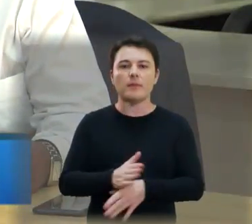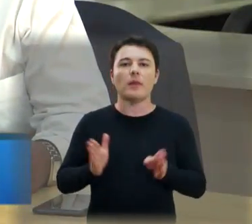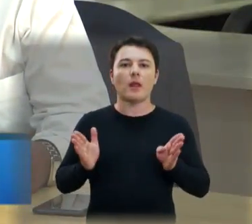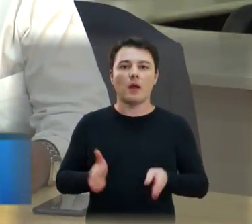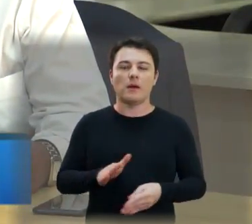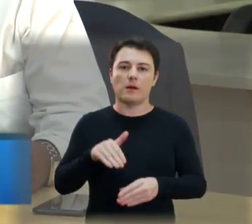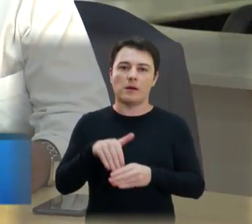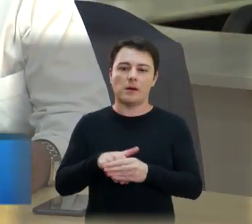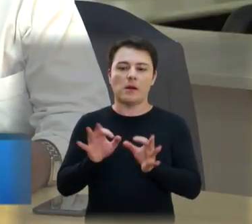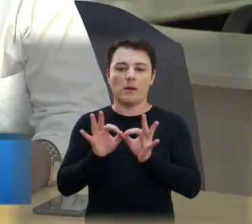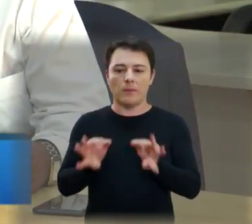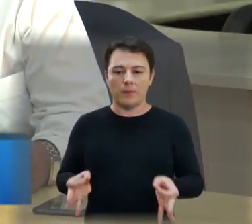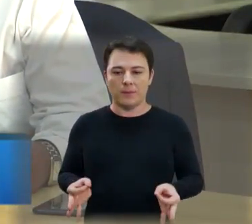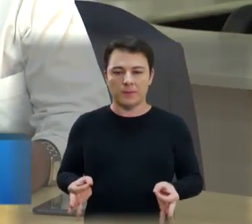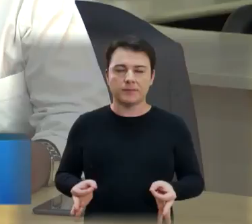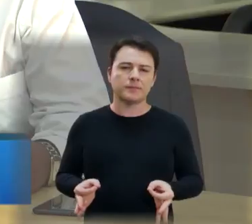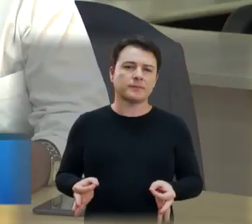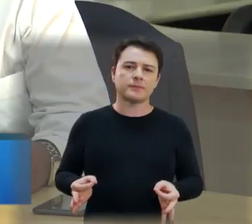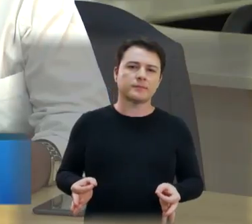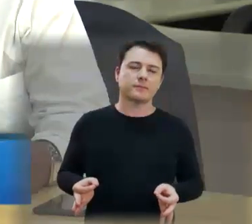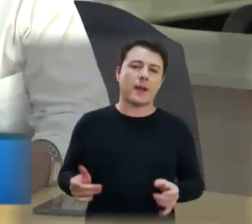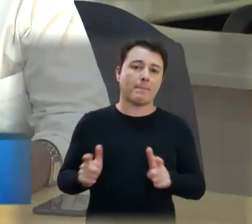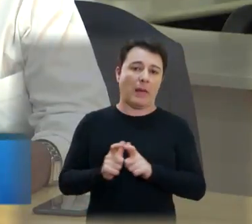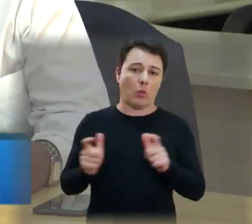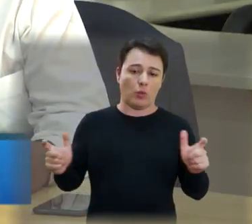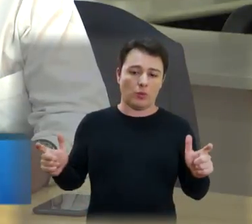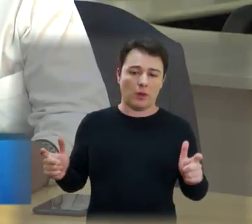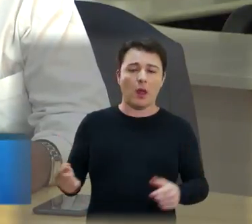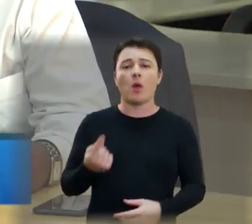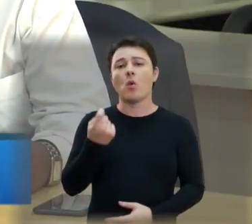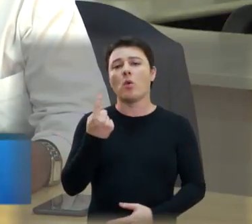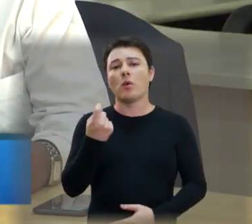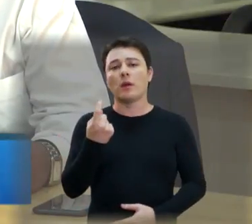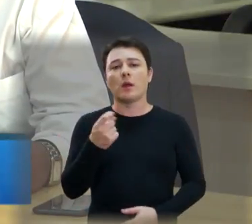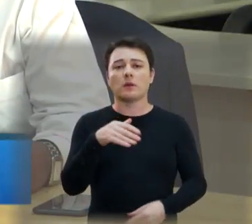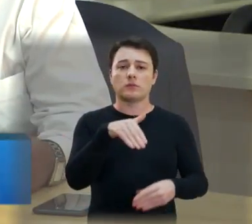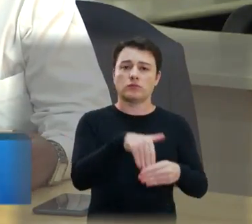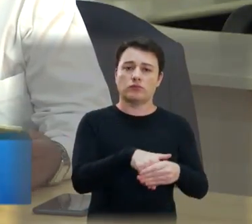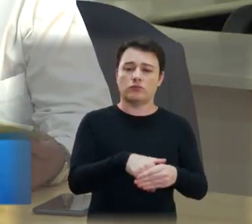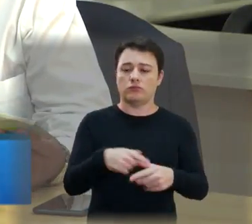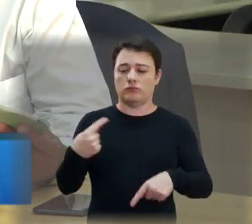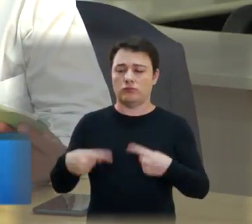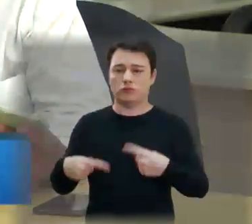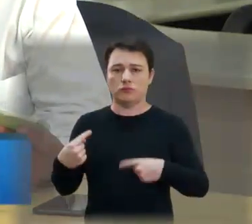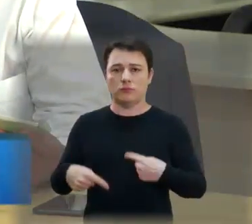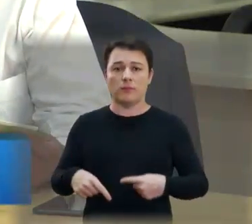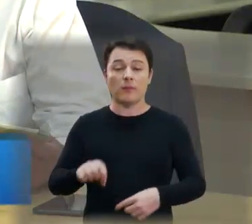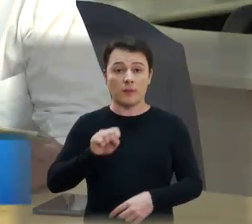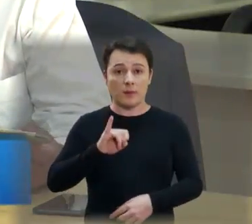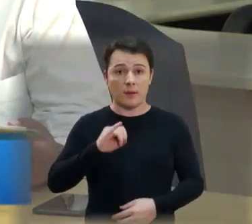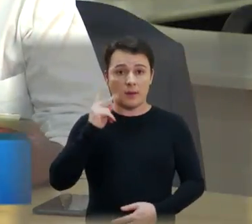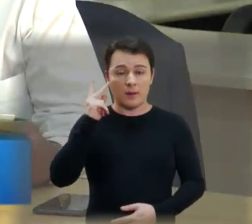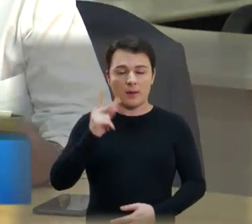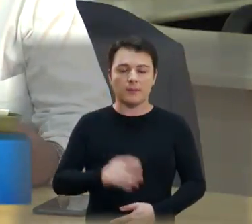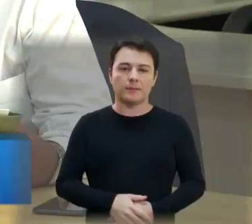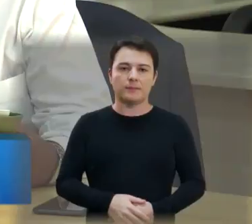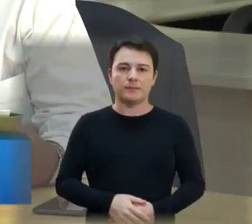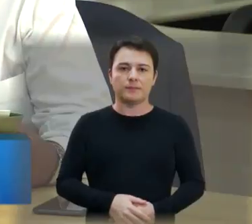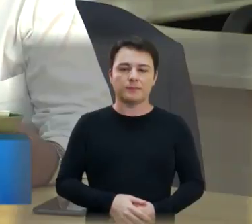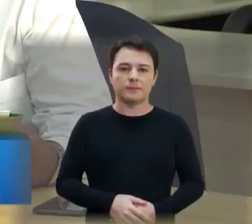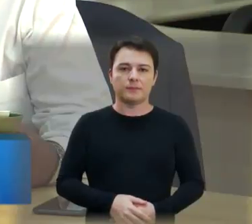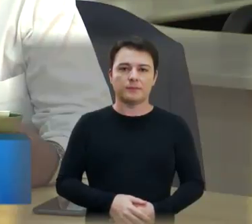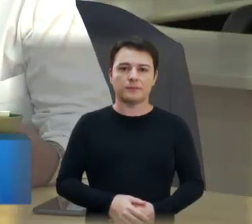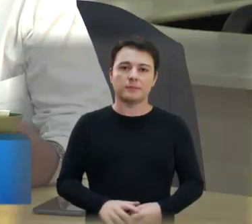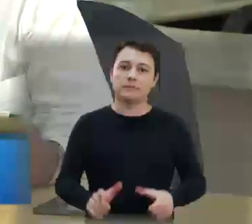simbólica. Maioria simples, única discussão e votação. Denomina Evandro